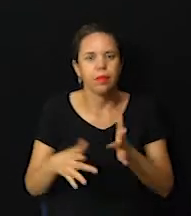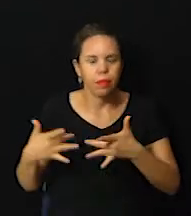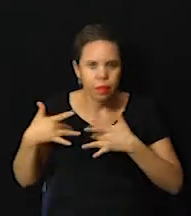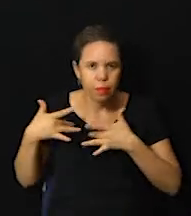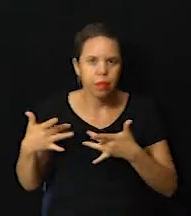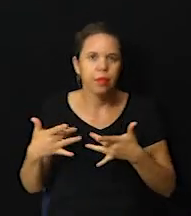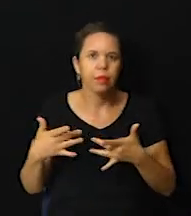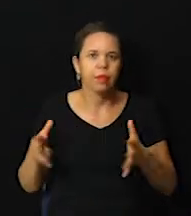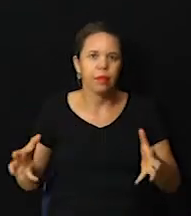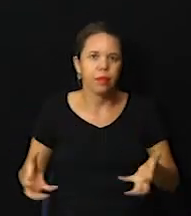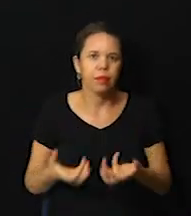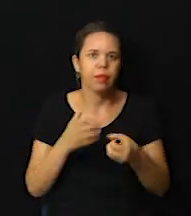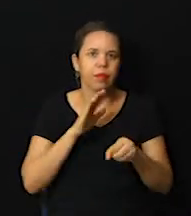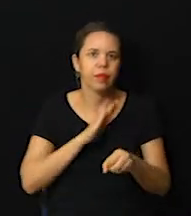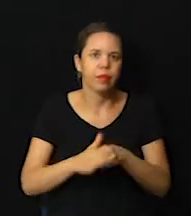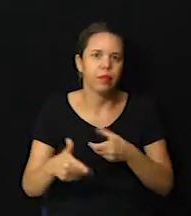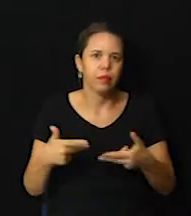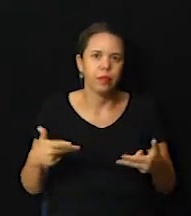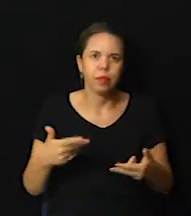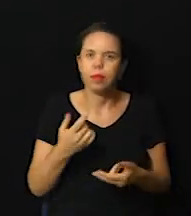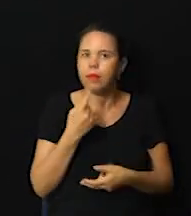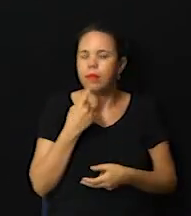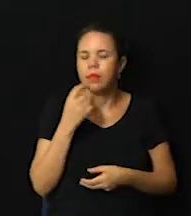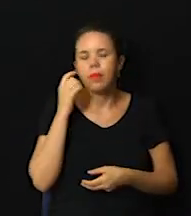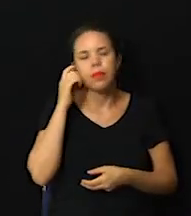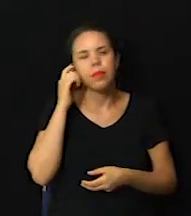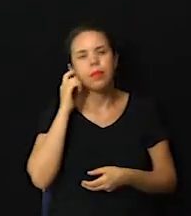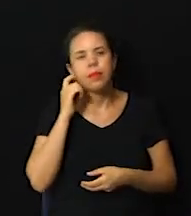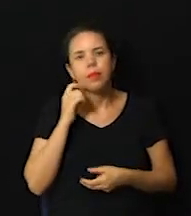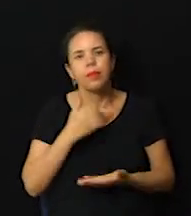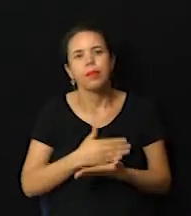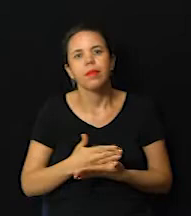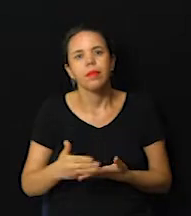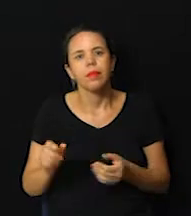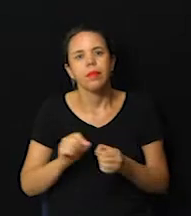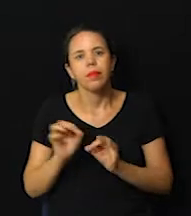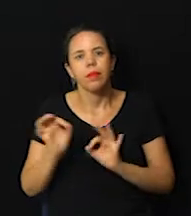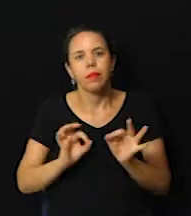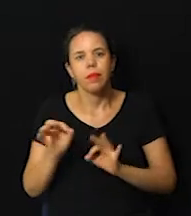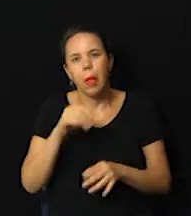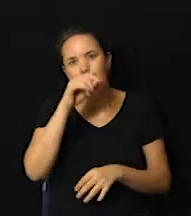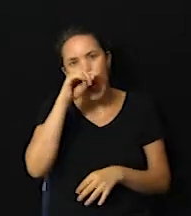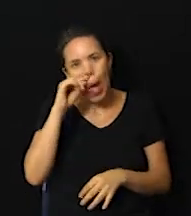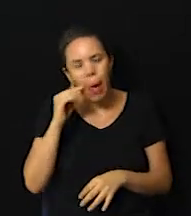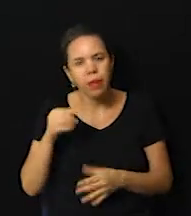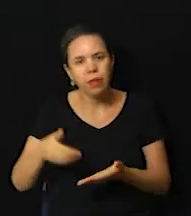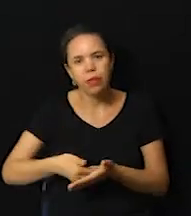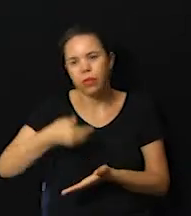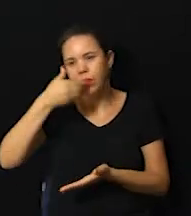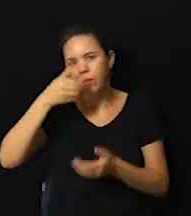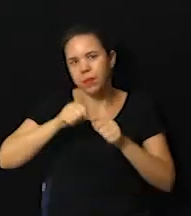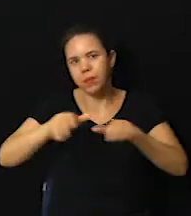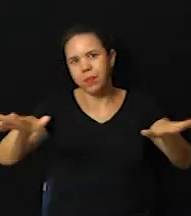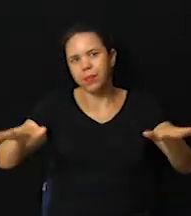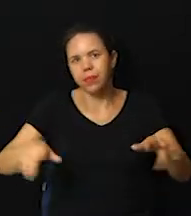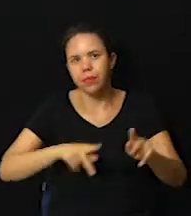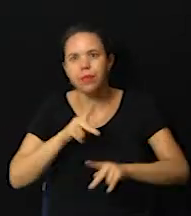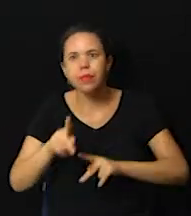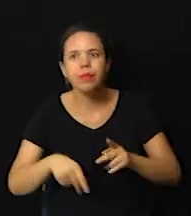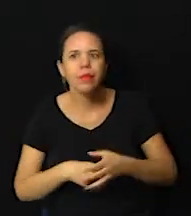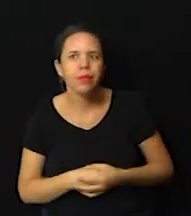de hortifruti do CEASA Campinas, e aí a gente começou a fazer o preparo de sopa para distribuir para a